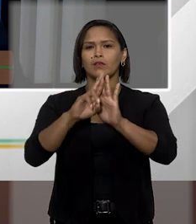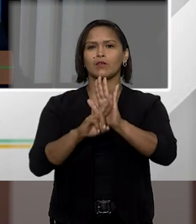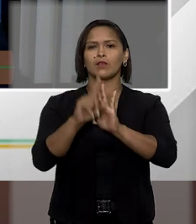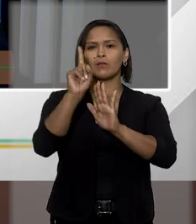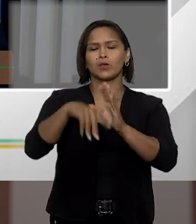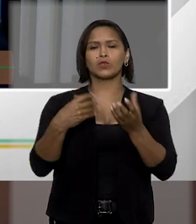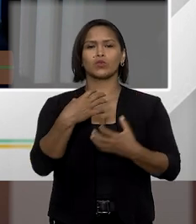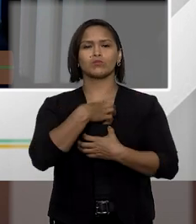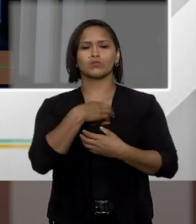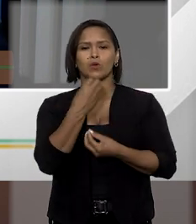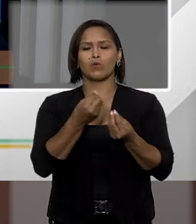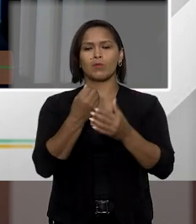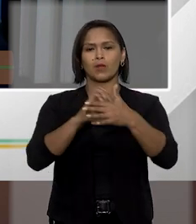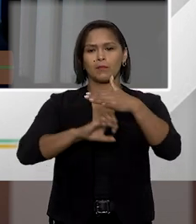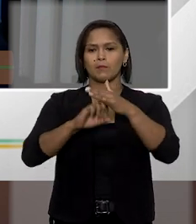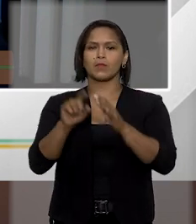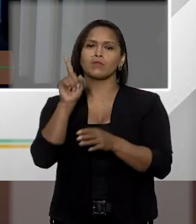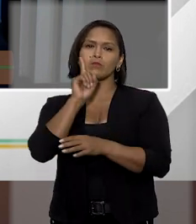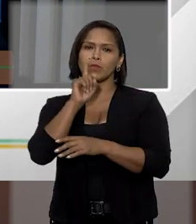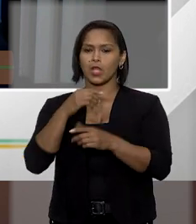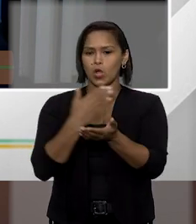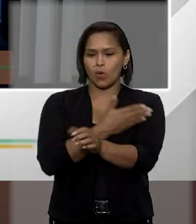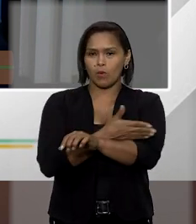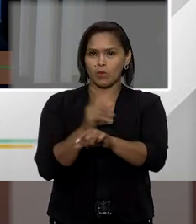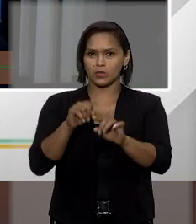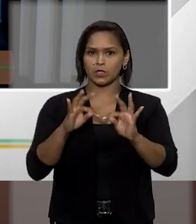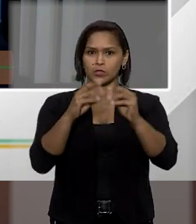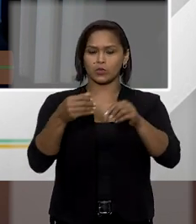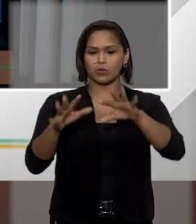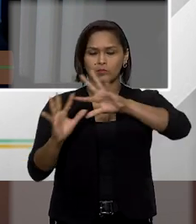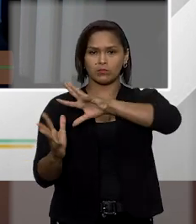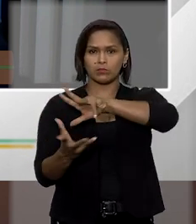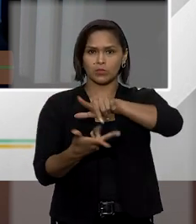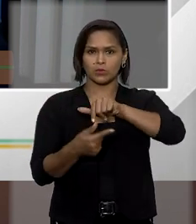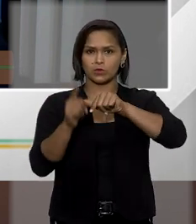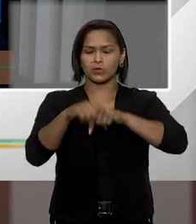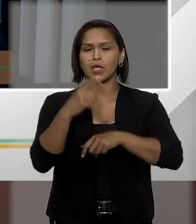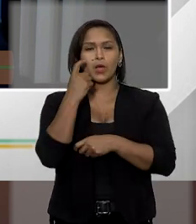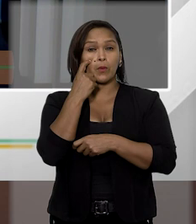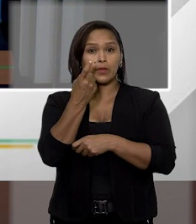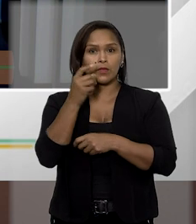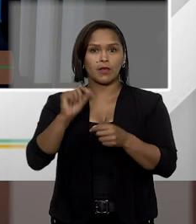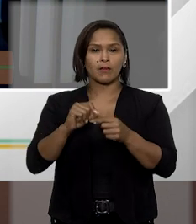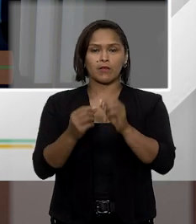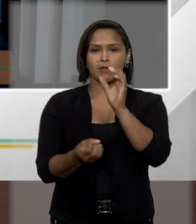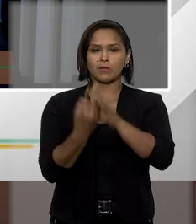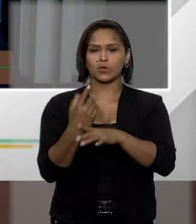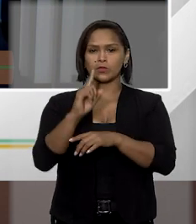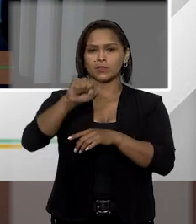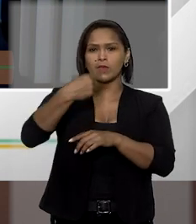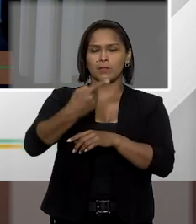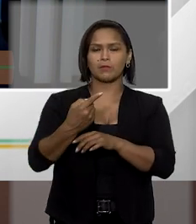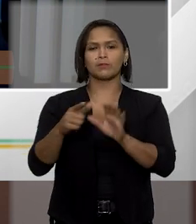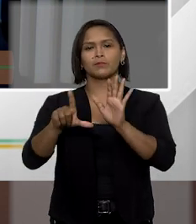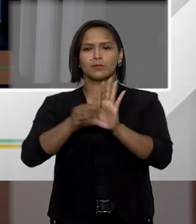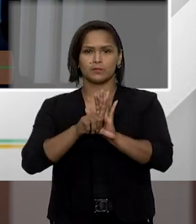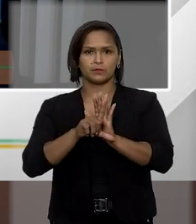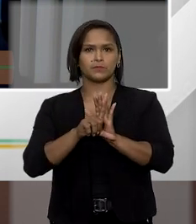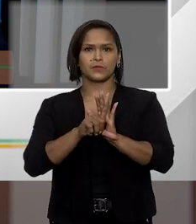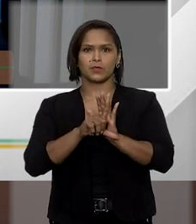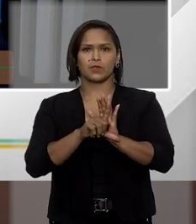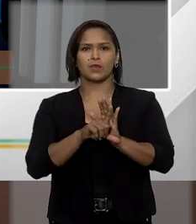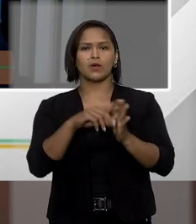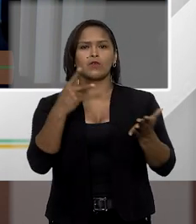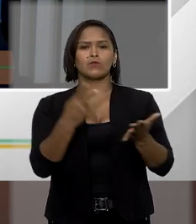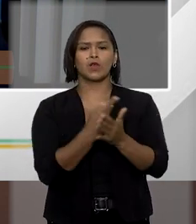regulamentou a maneira com que as empresas norte-americanas deveriam se comportar em todo o planeta. E o interessante efeito produzido após a edição desta lei